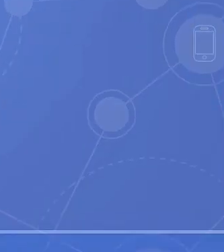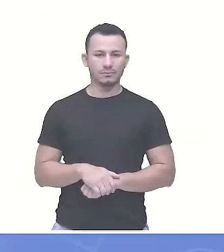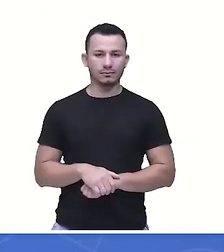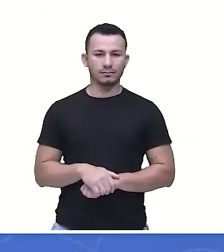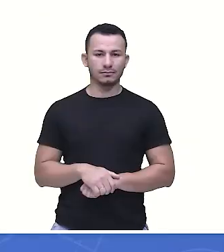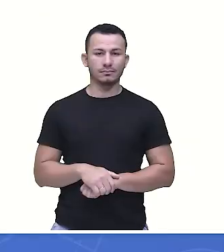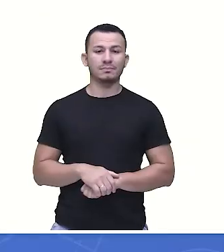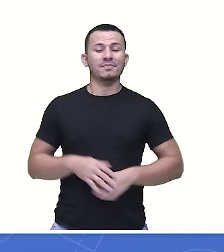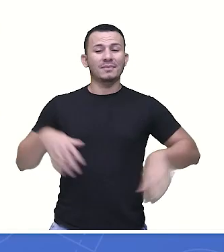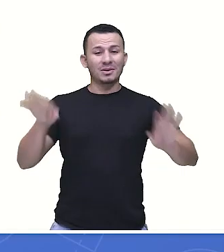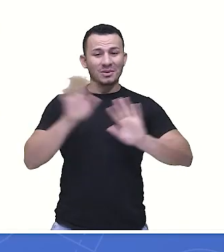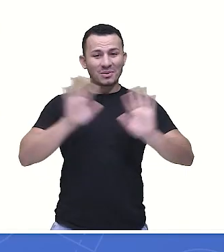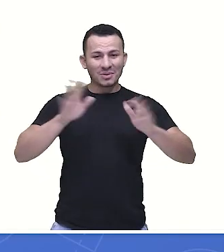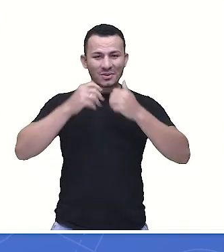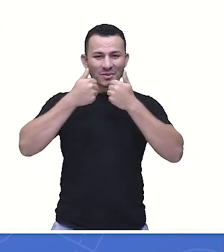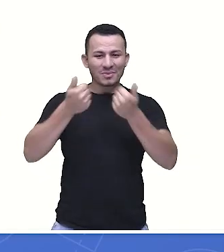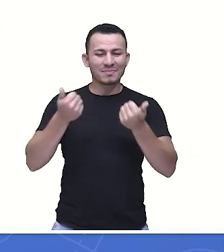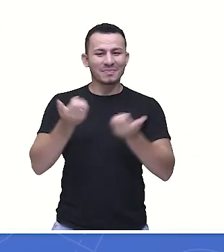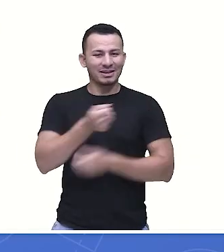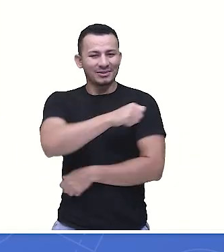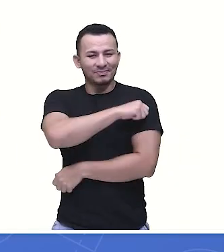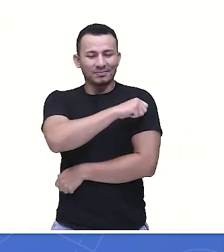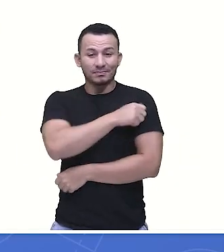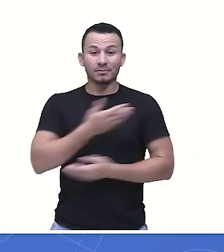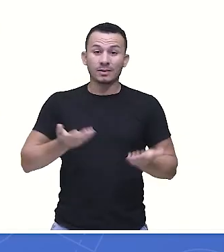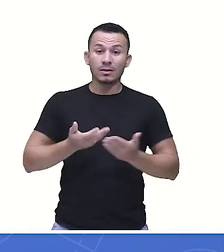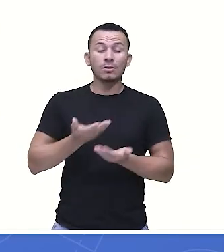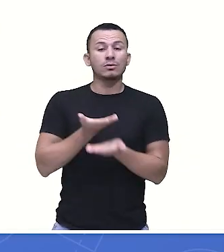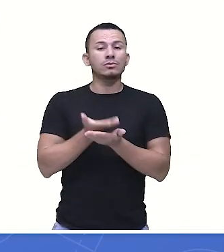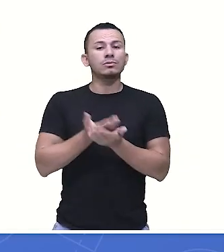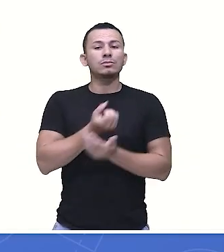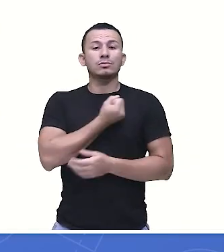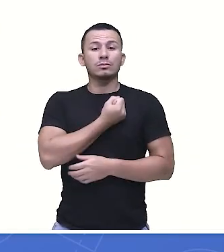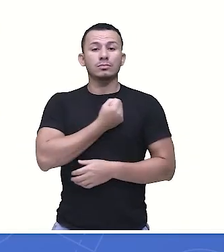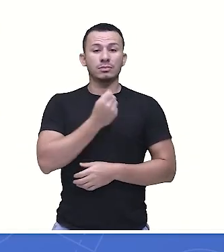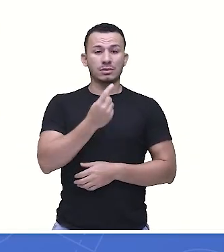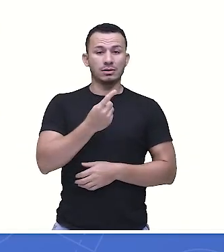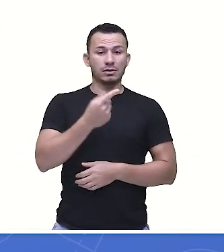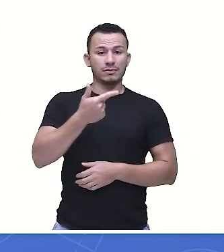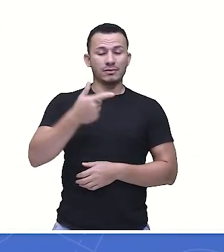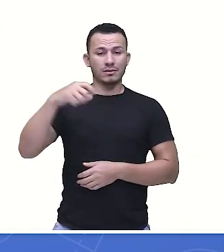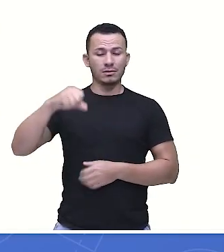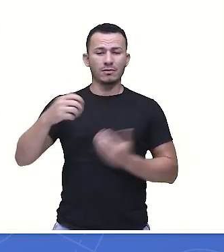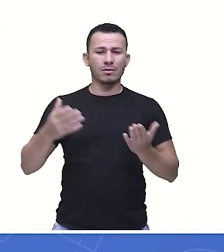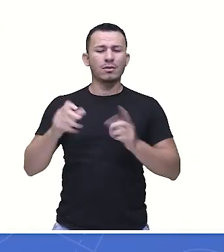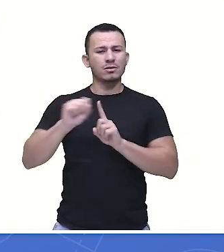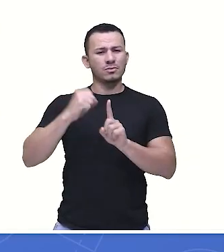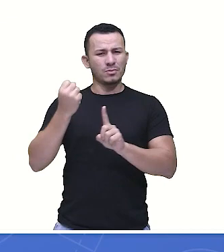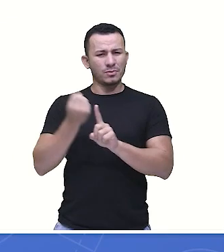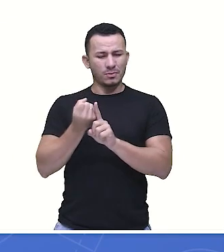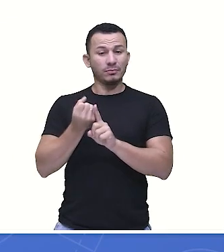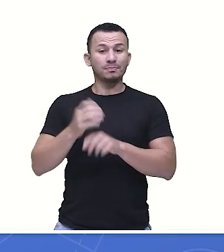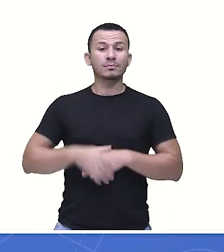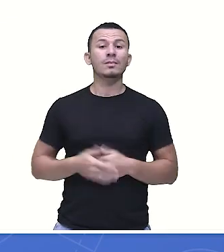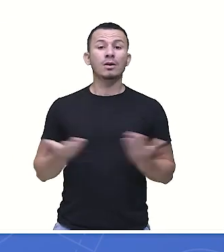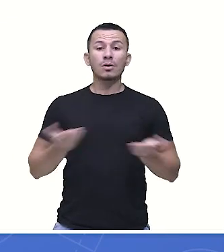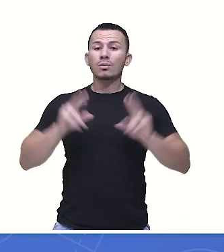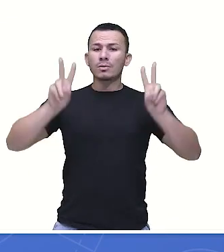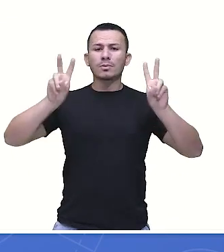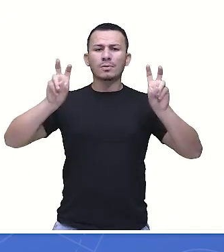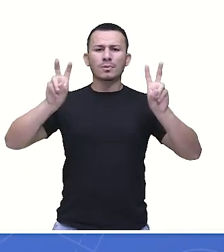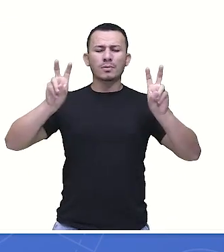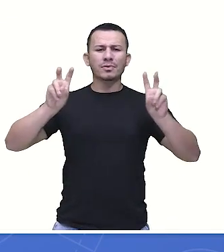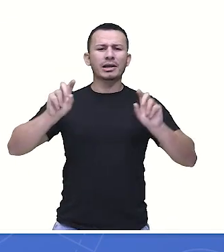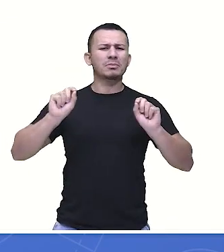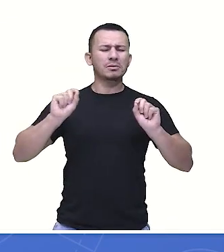Olá, alunos. Estamos aqui na aula 129 de Sociologia e hoje nós vamos tratar de um tema muito importante, que é a